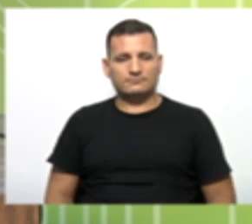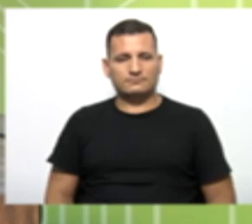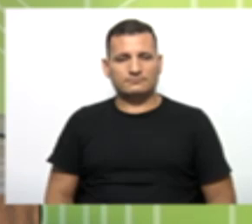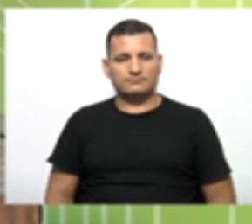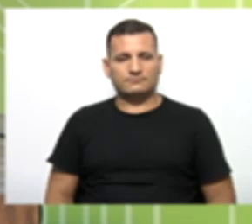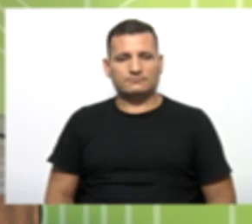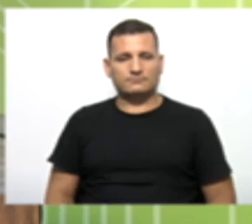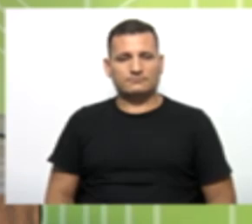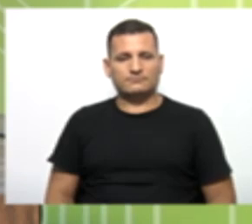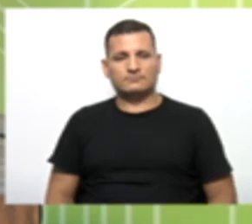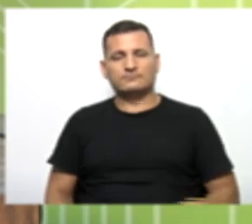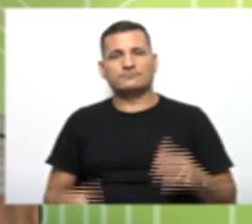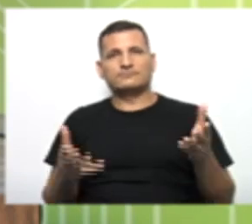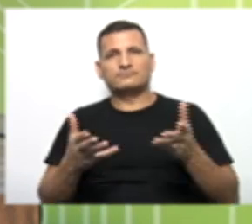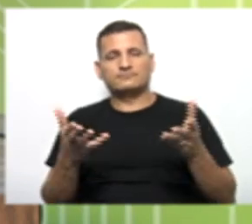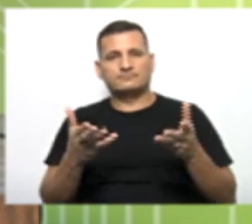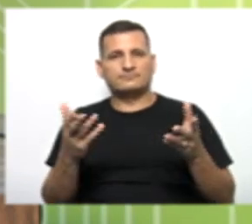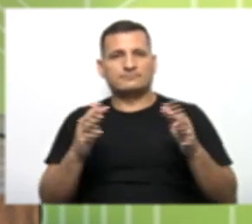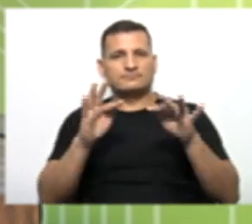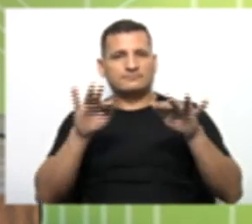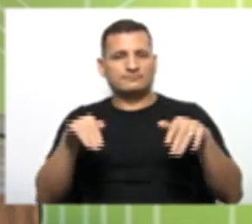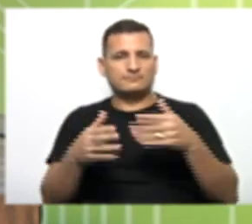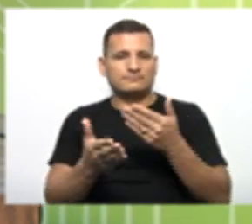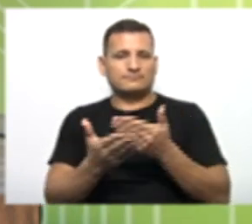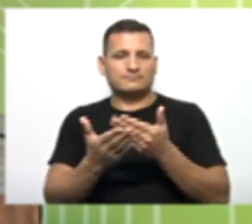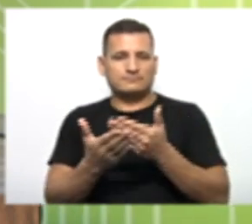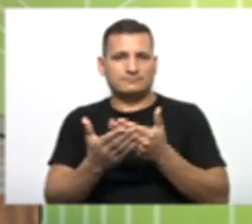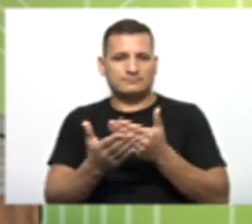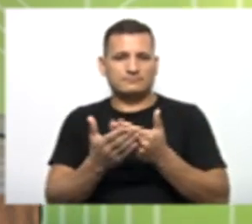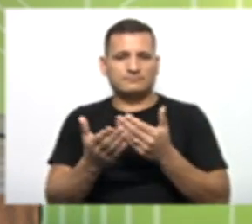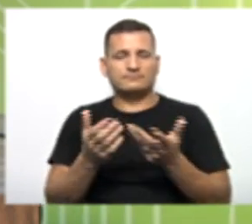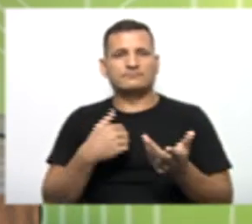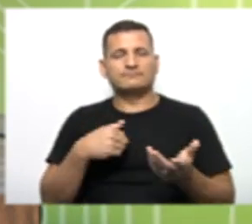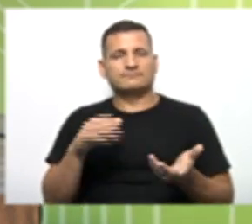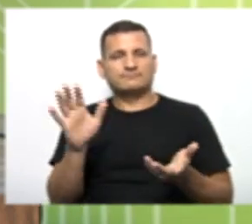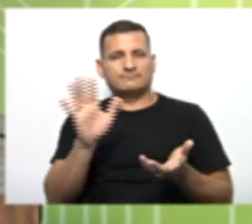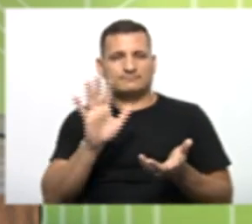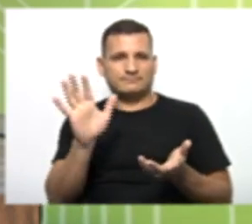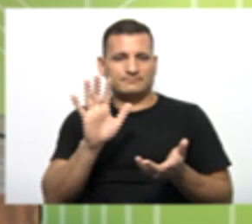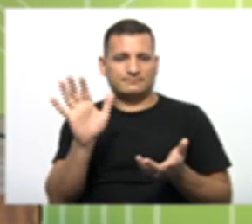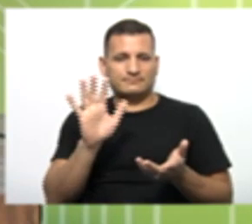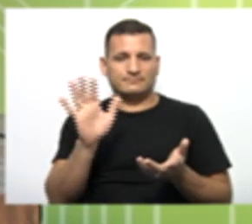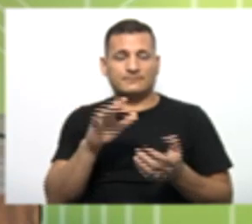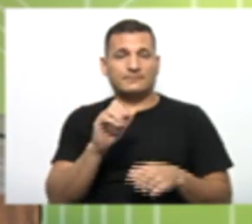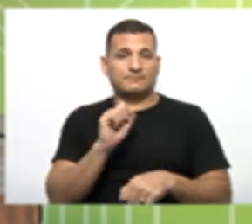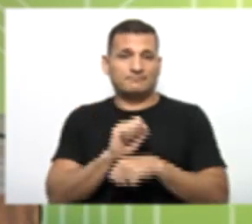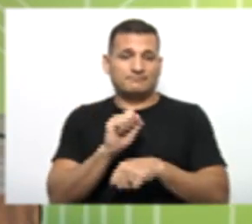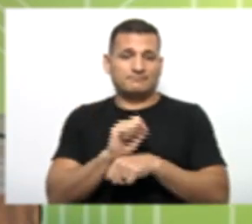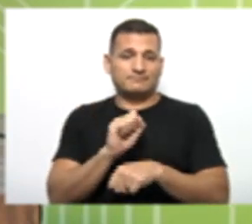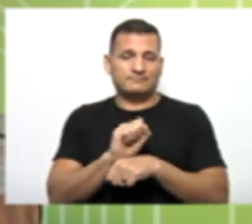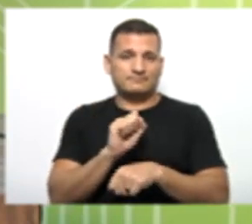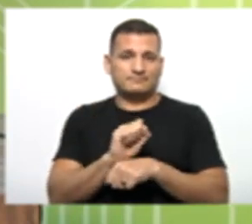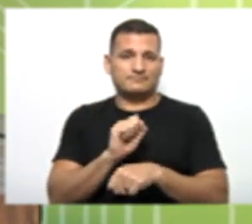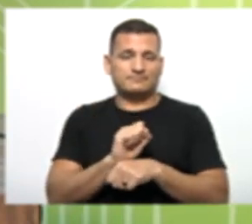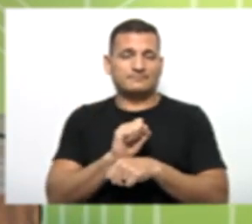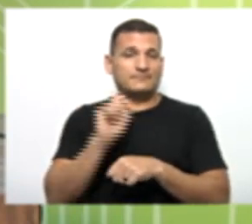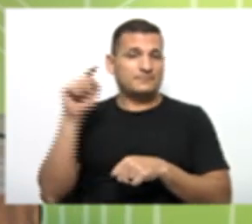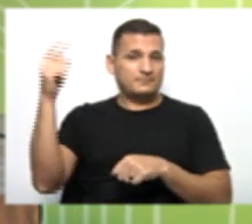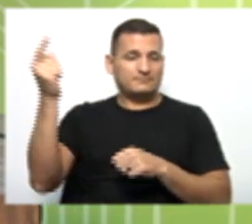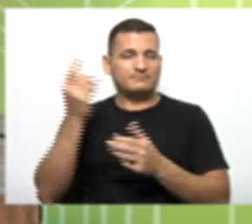Nós já estamos no final da nossa aula, estamos nos despedindo de vocês, nos aguardamos para a próxima